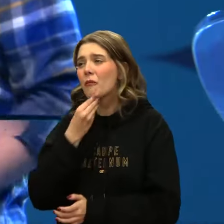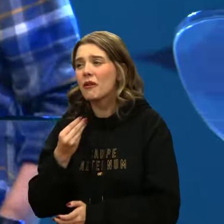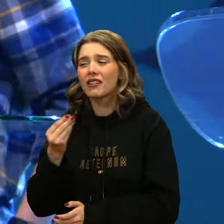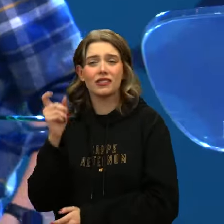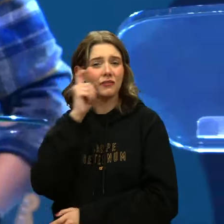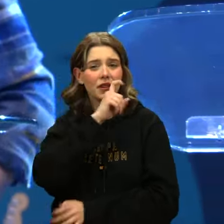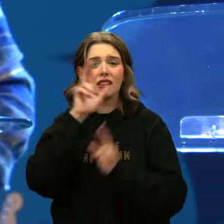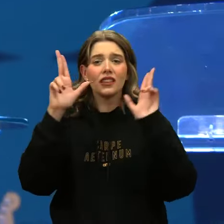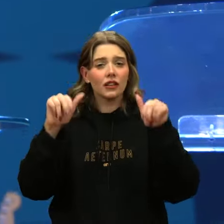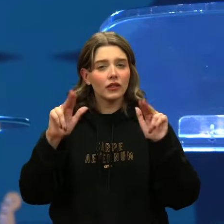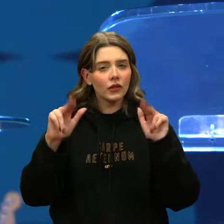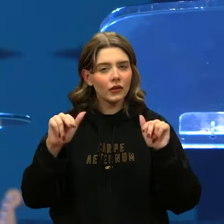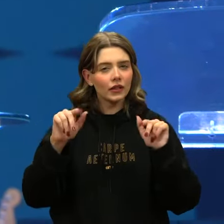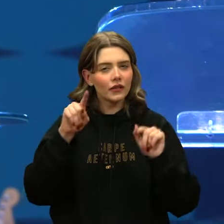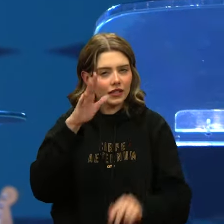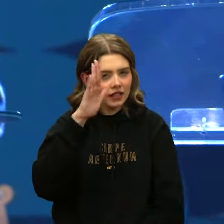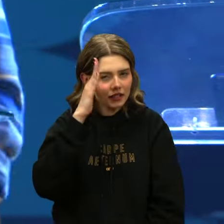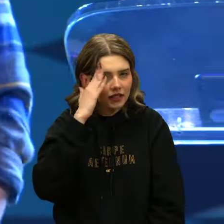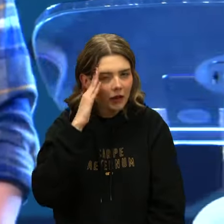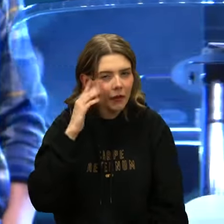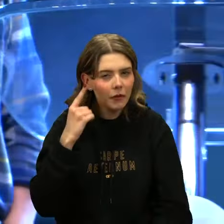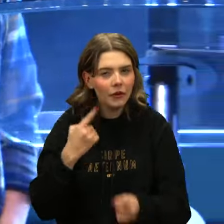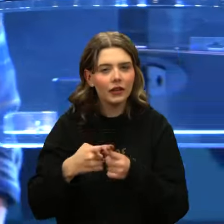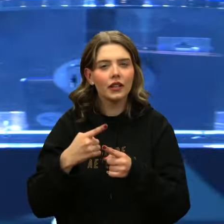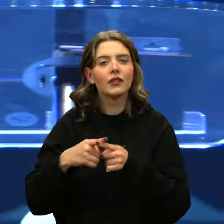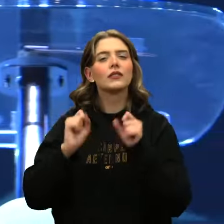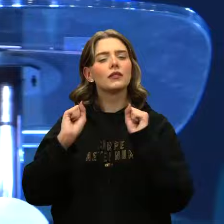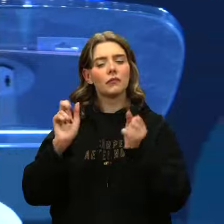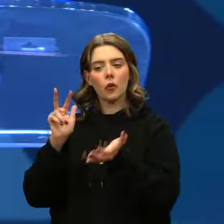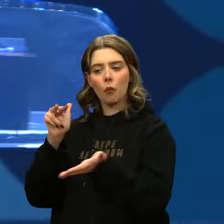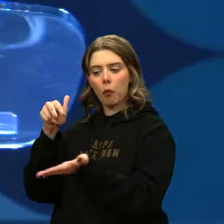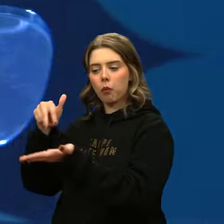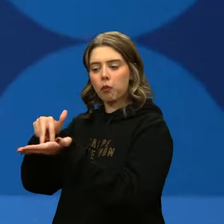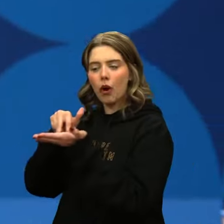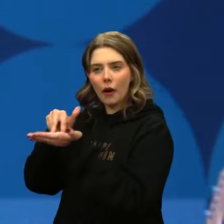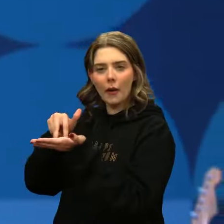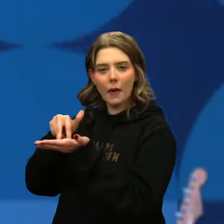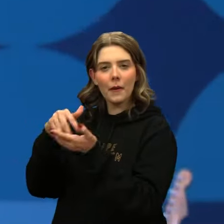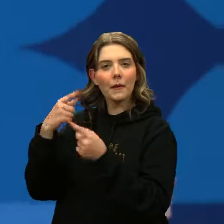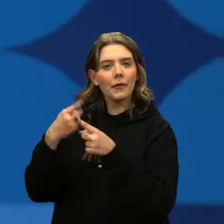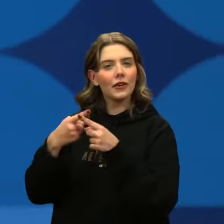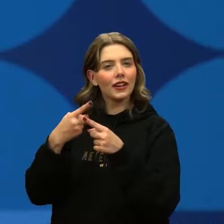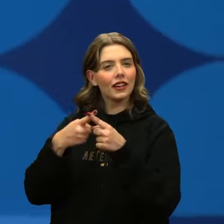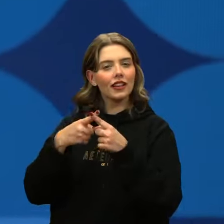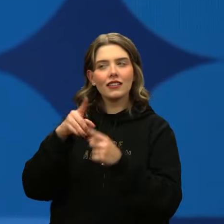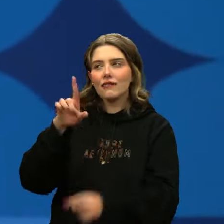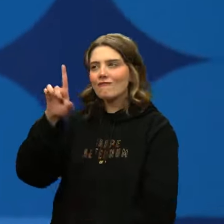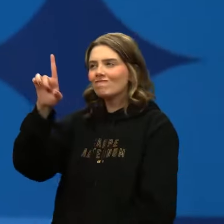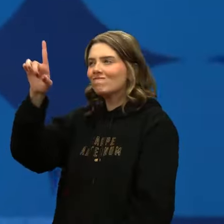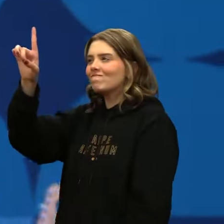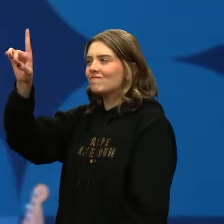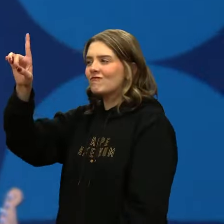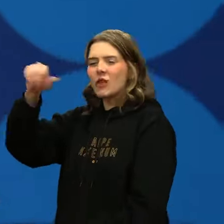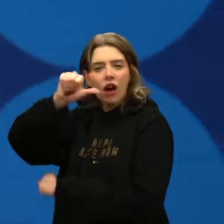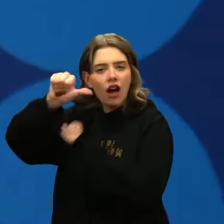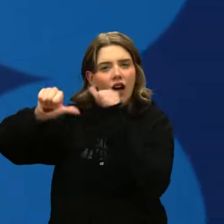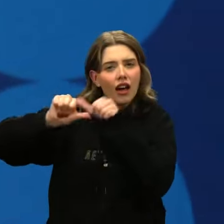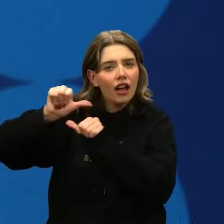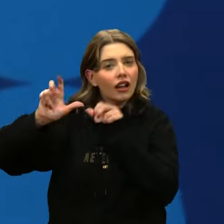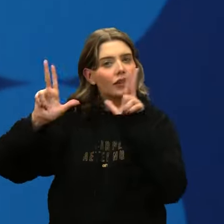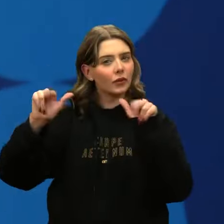pode permanecer inabalável? Porque o nosso Senhor tem um caráter inabalável. Porque o nosso Senhor, quando